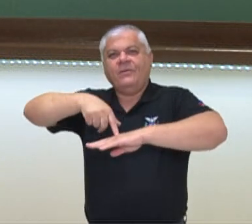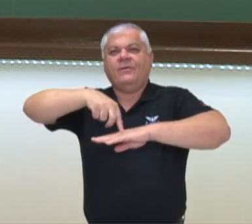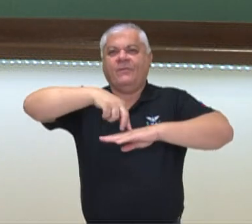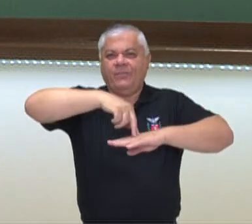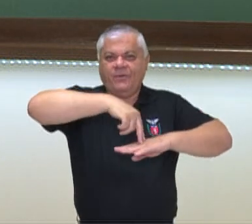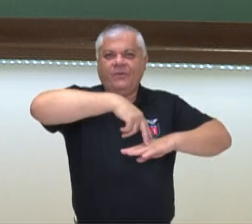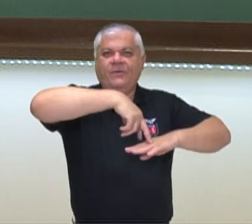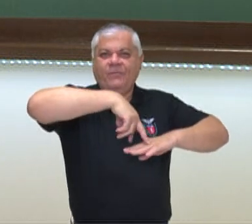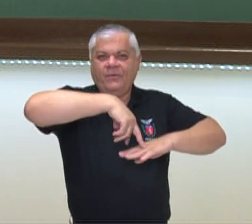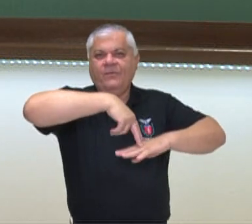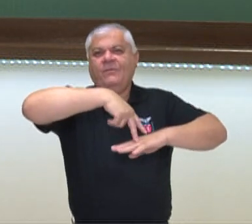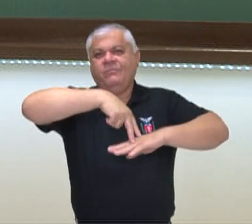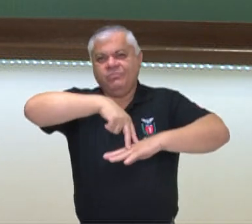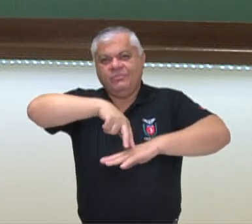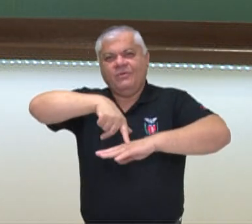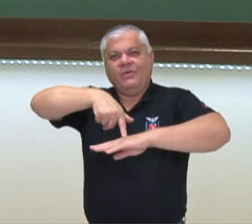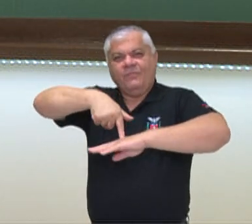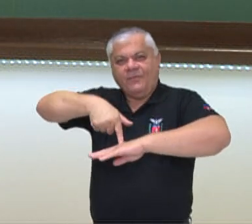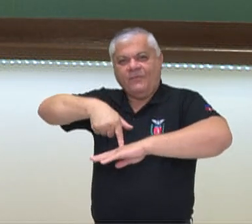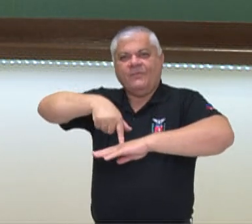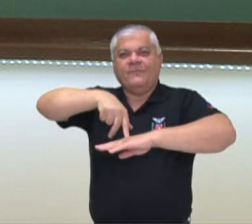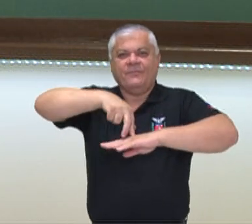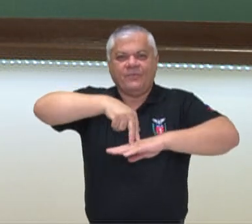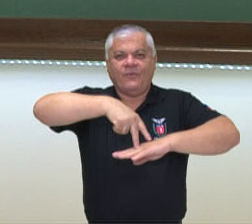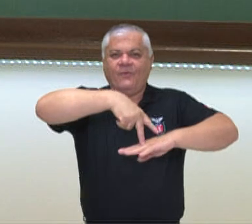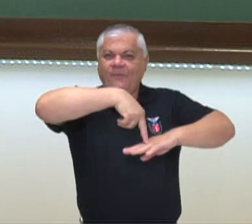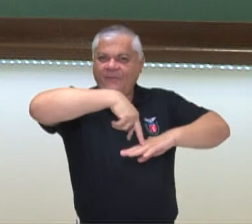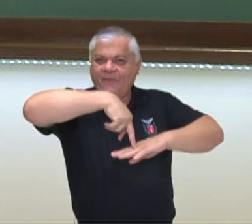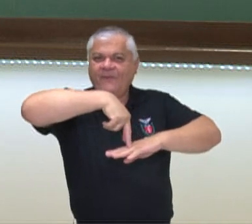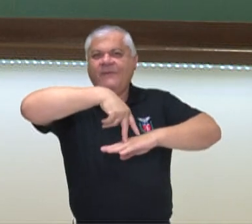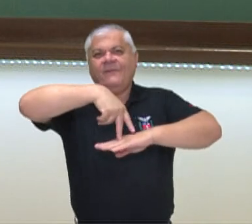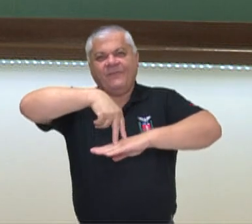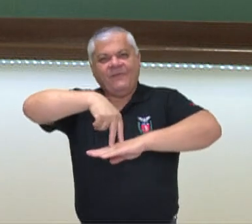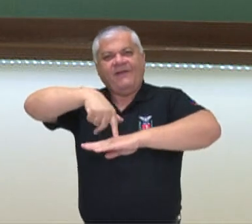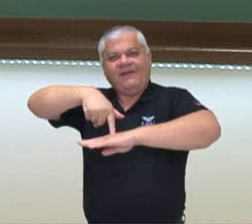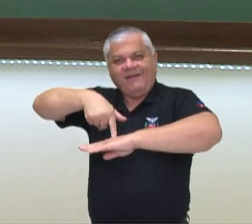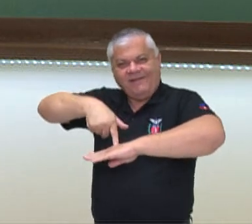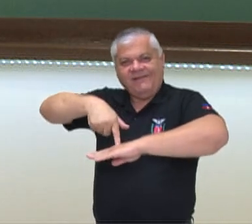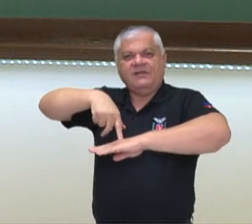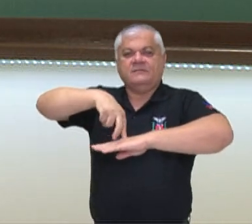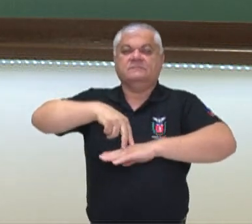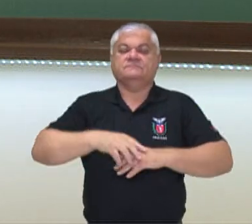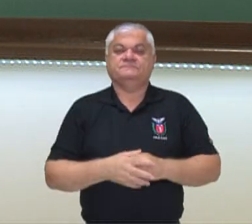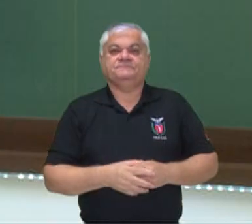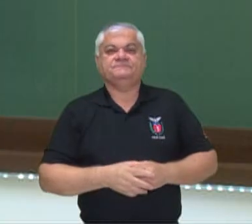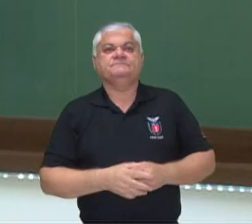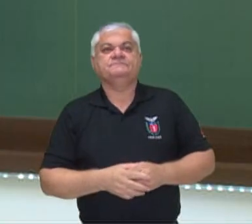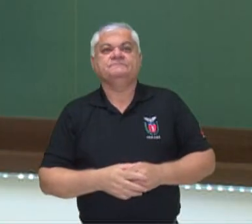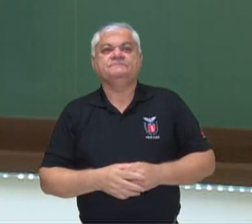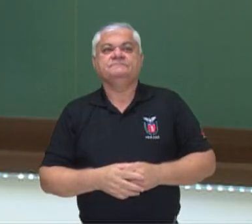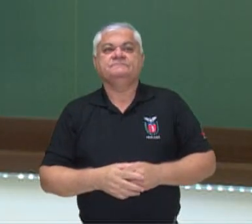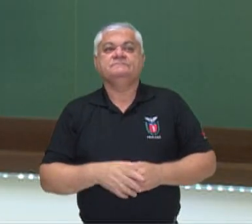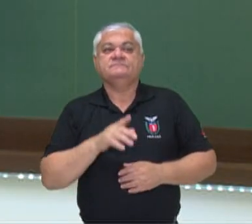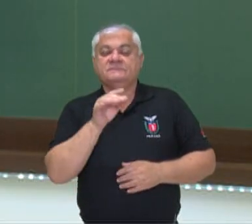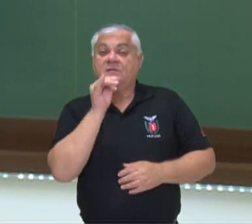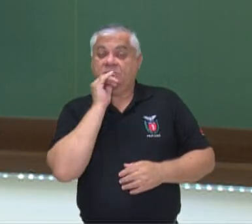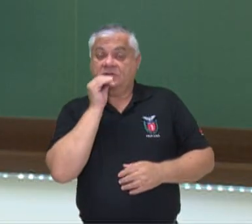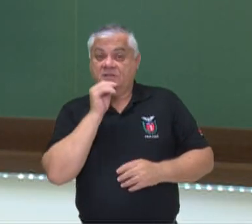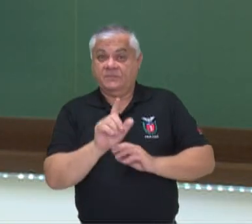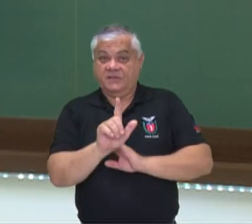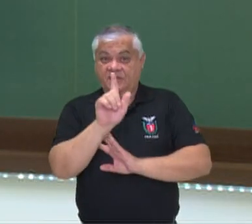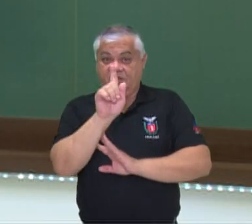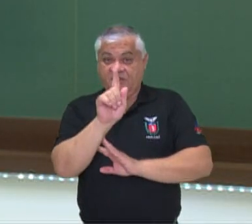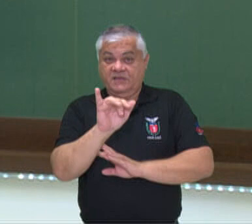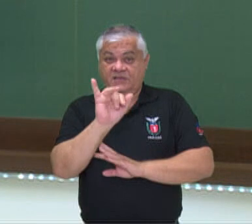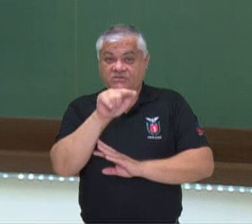os movimentos, os golpes de ataque e de defesa. Olha só, a partir das ginga